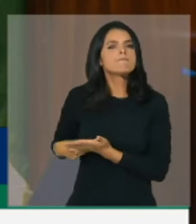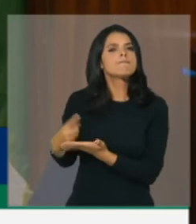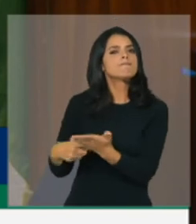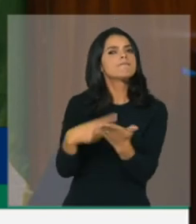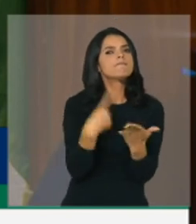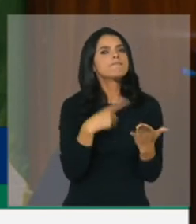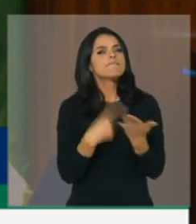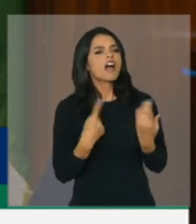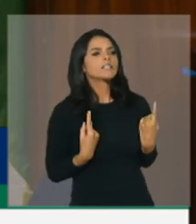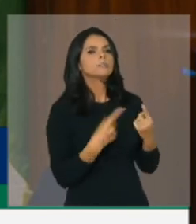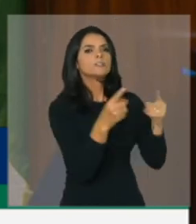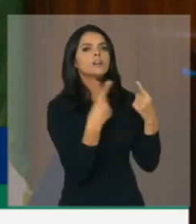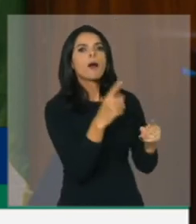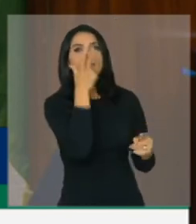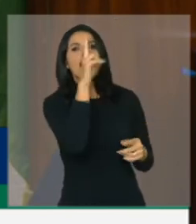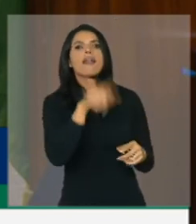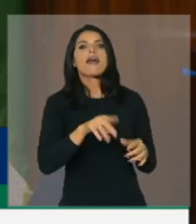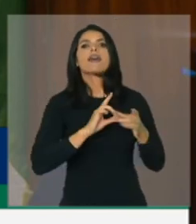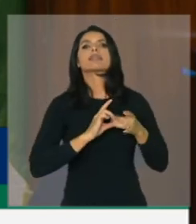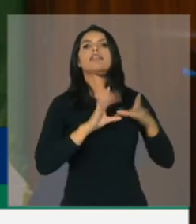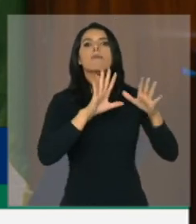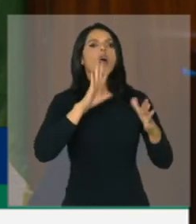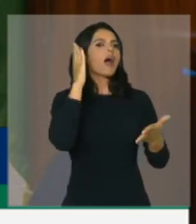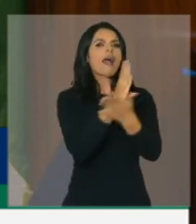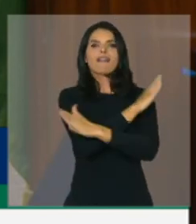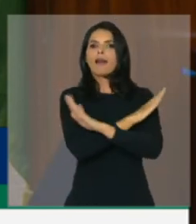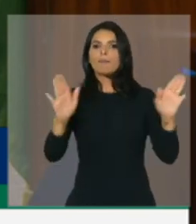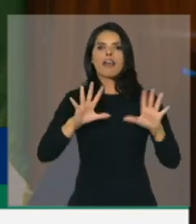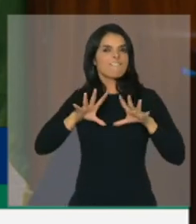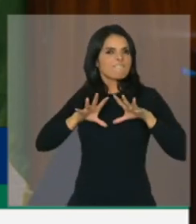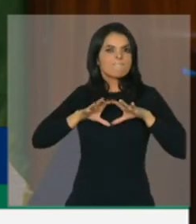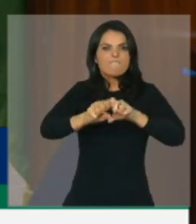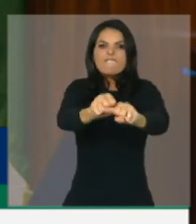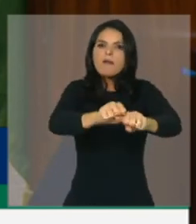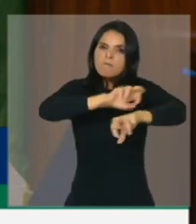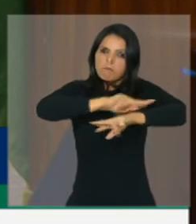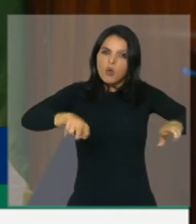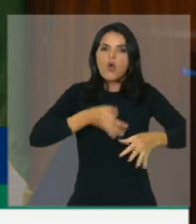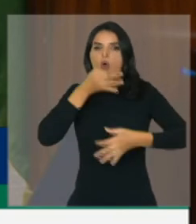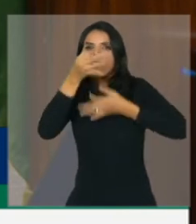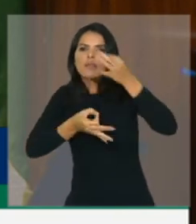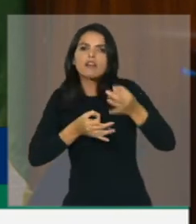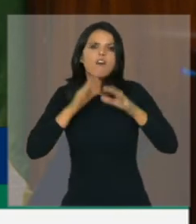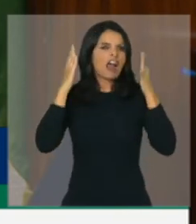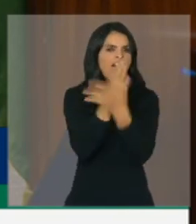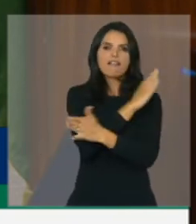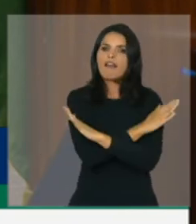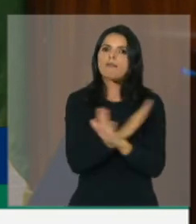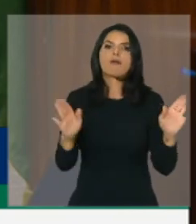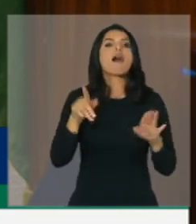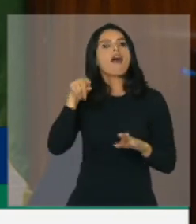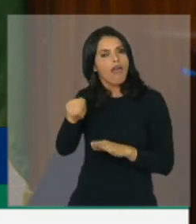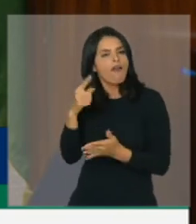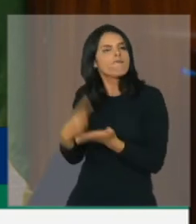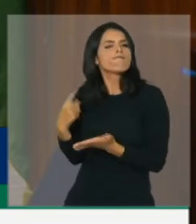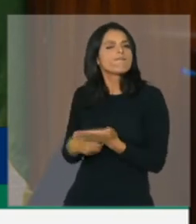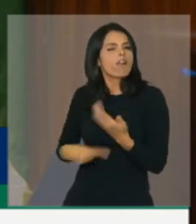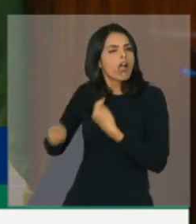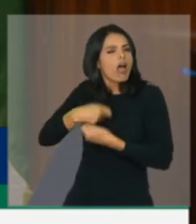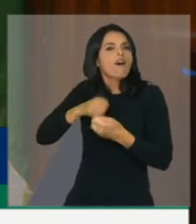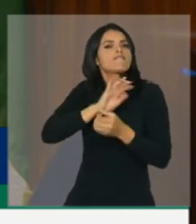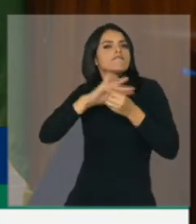para sitiar o Estado Democrático de Direito e a pluralidade das ideias em prol do crescimento do